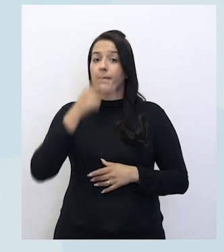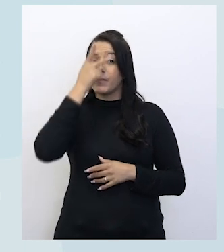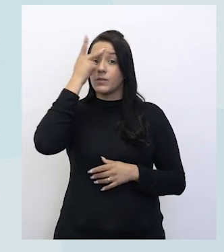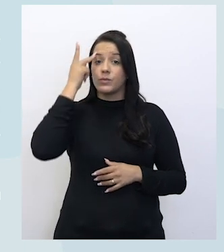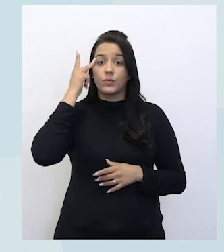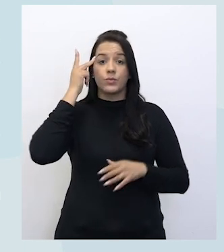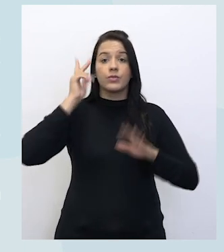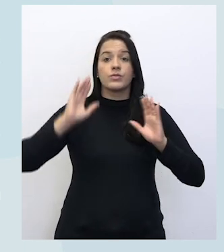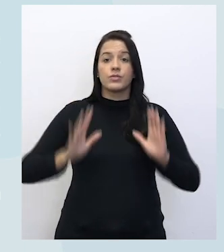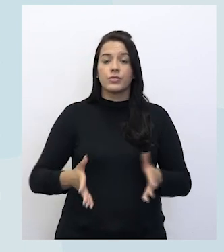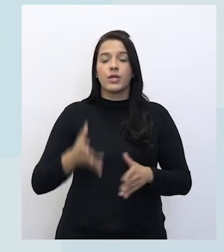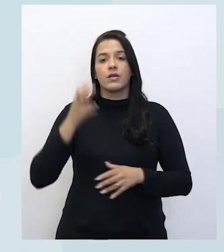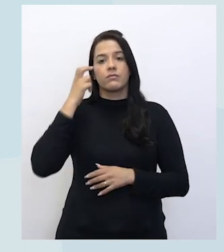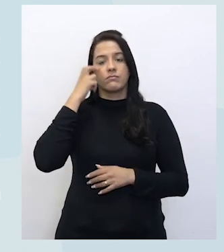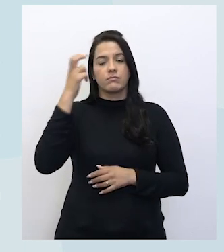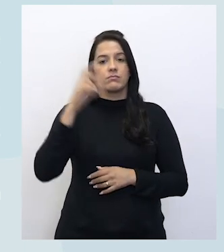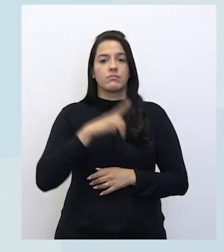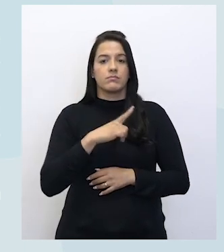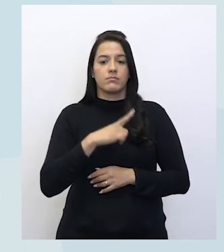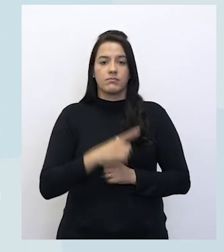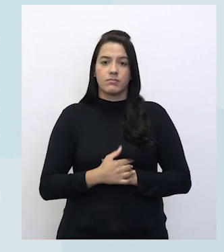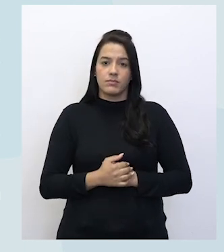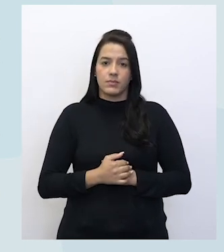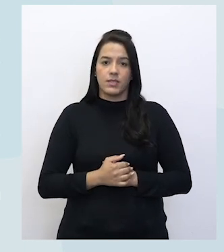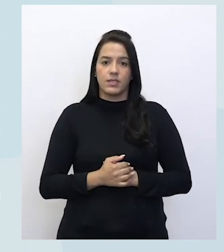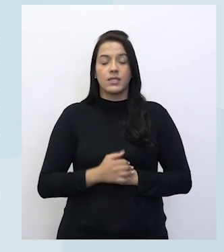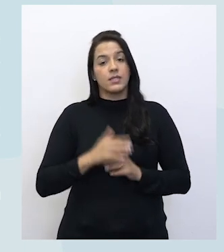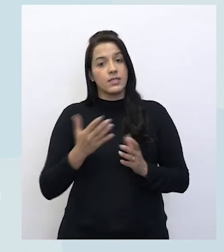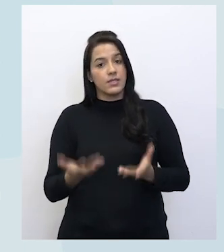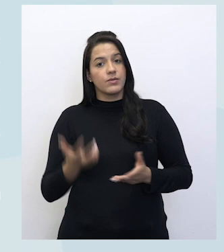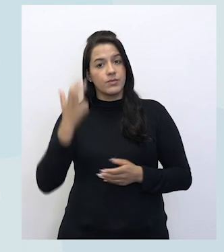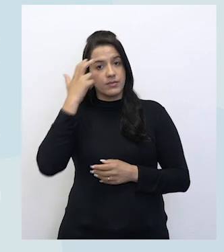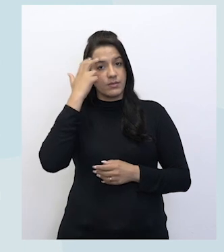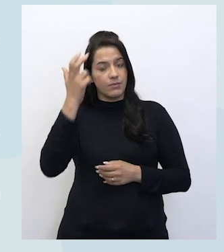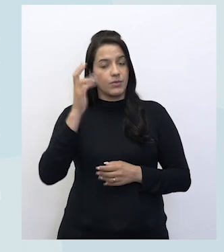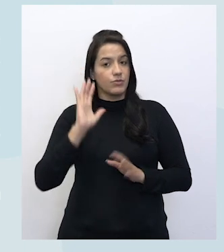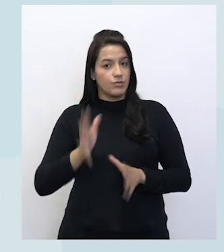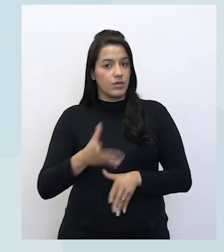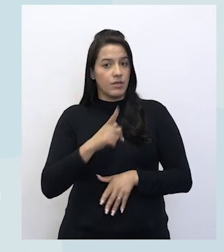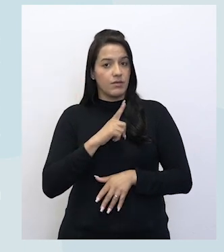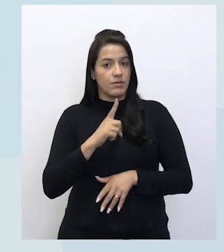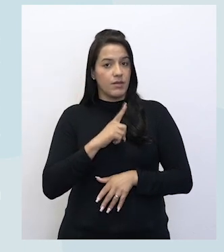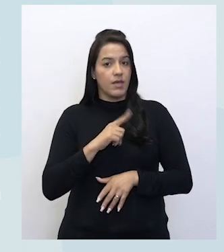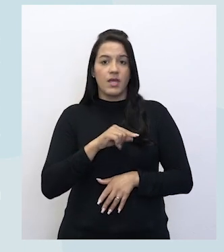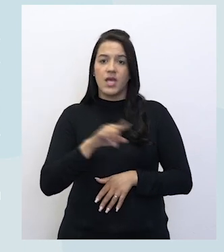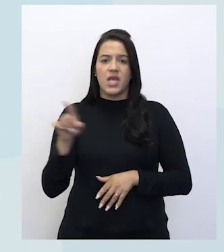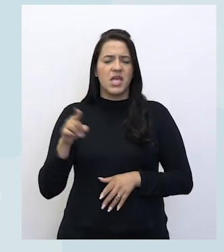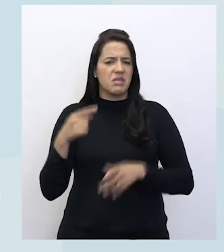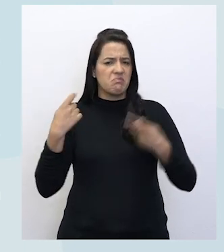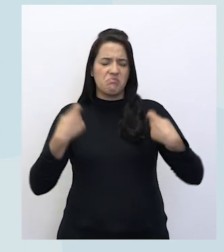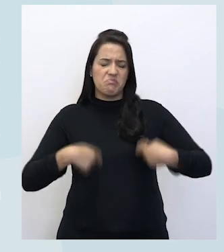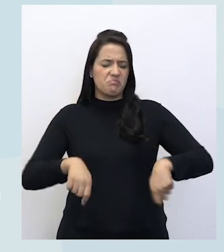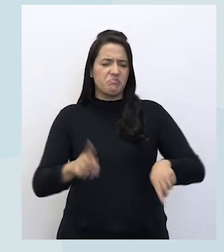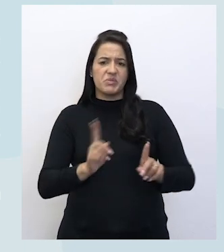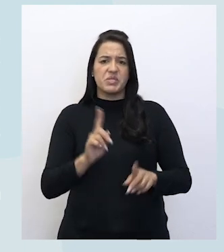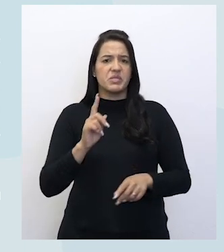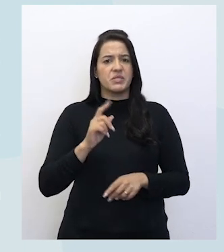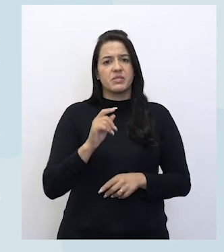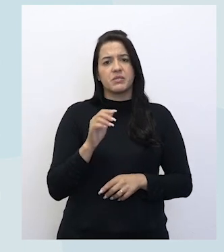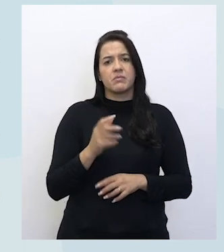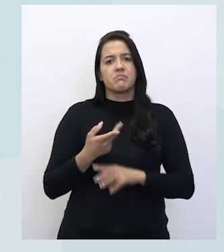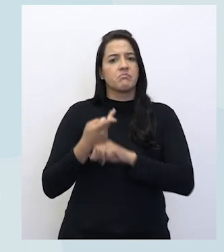já tem o saber. E por já deter o saber, este indivíduo não sente necessidade de